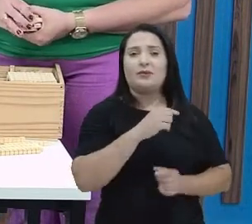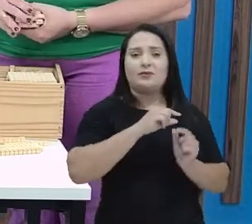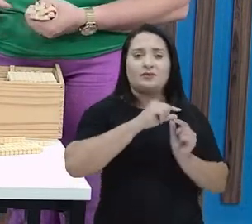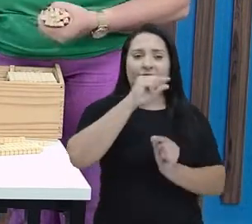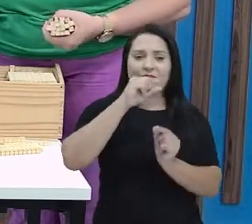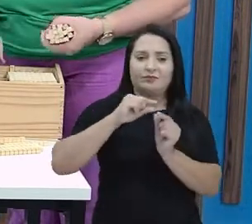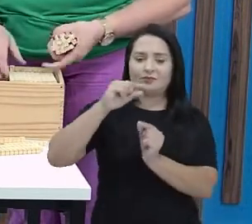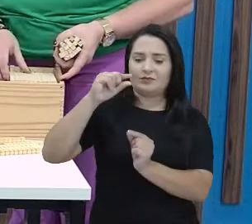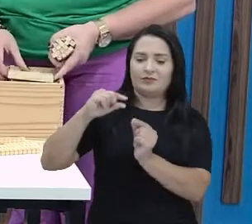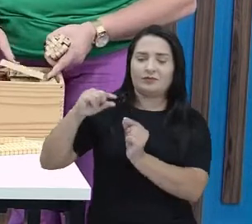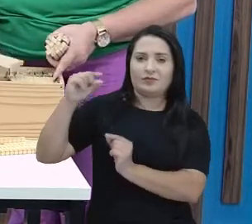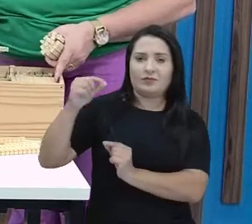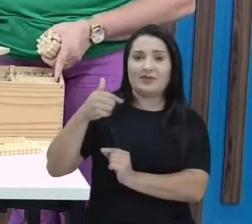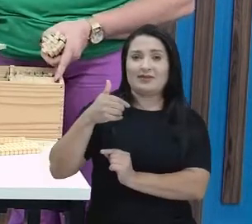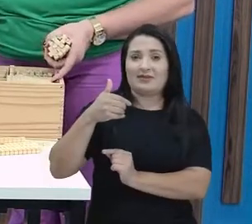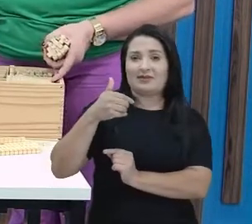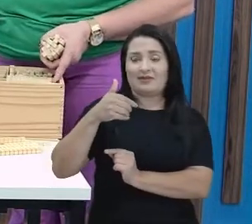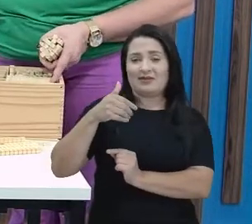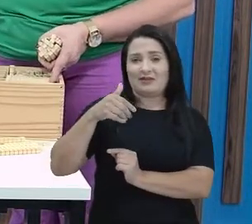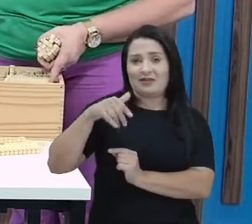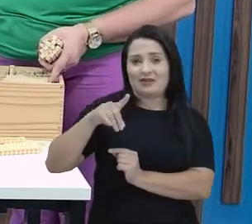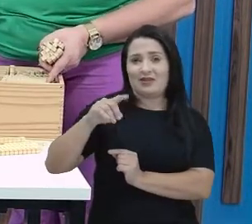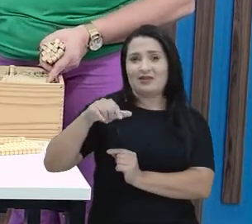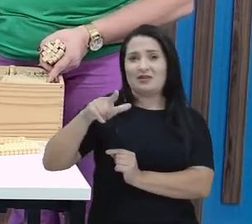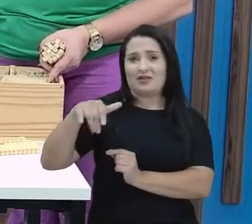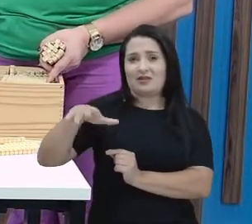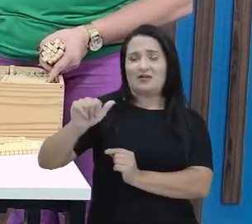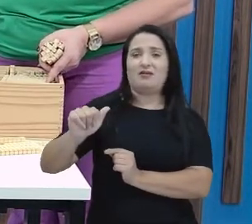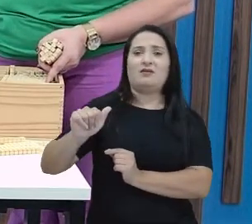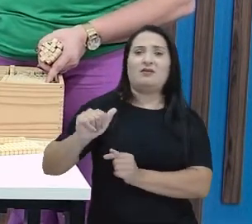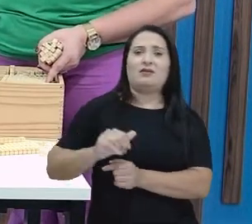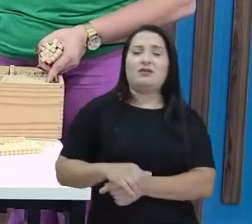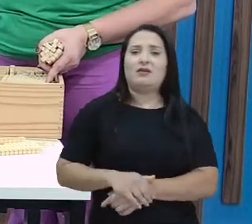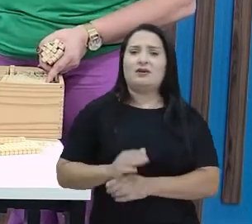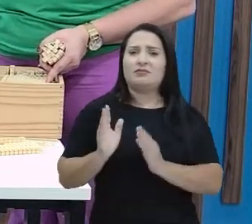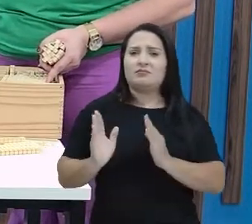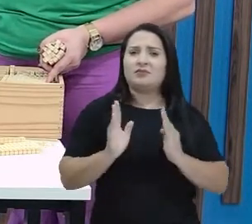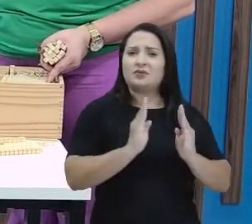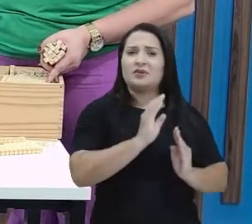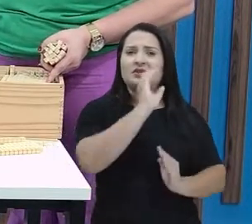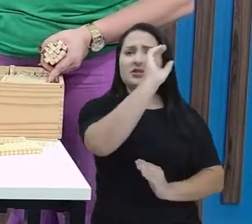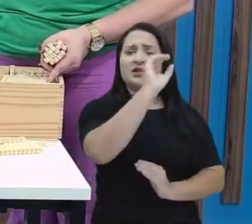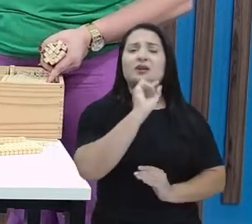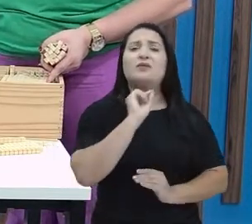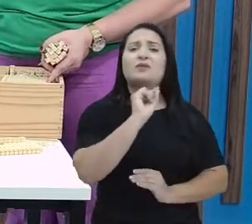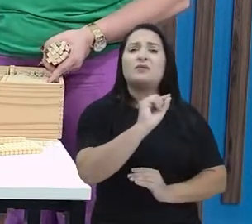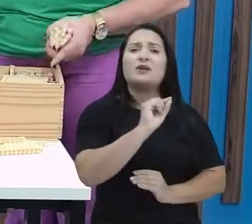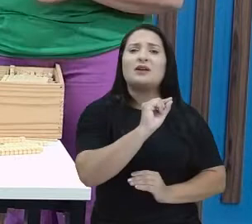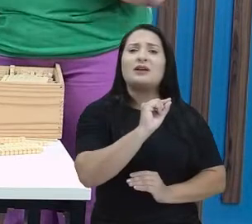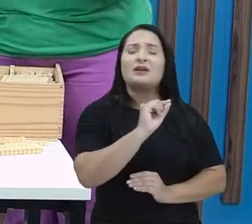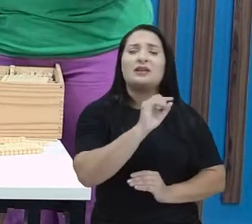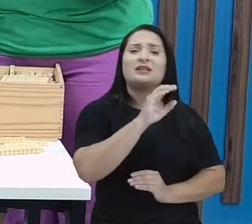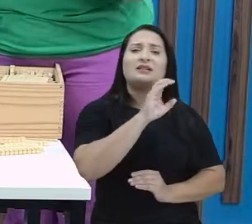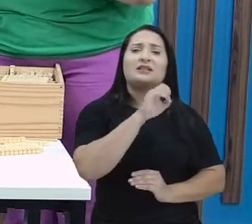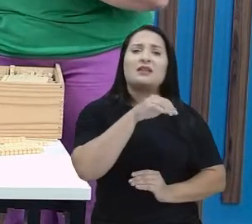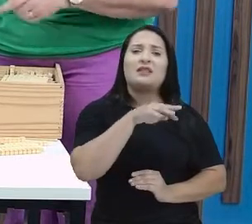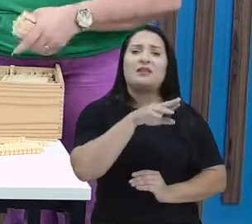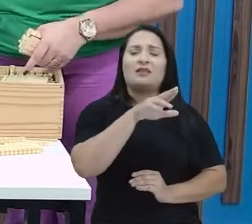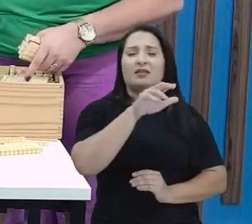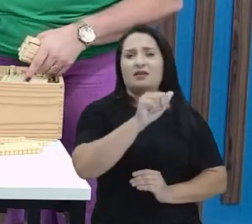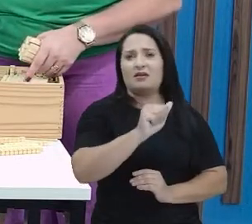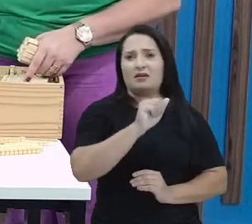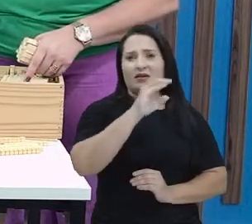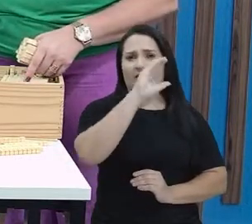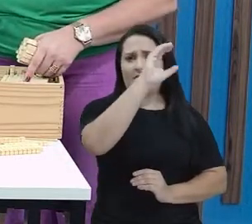agora, o primeiro eu chamo como? Centena. Isso. Né? Que são 100 unidades, por